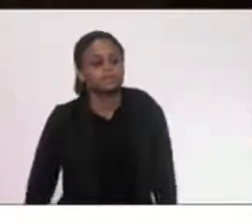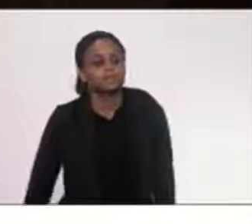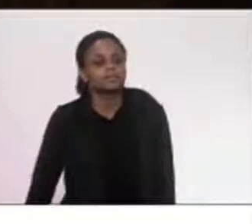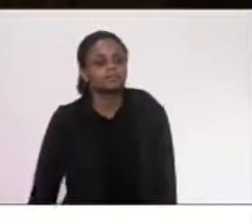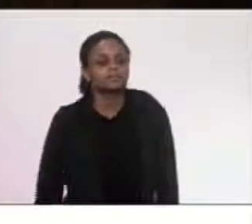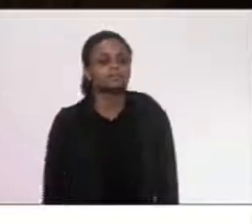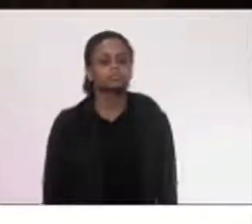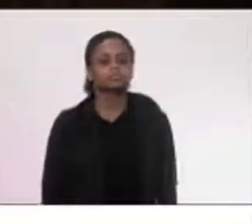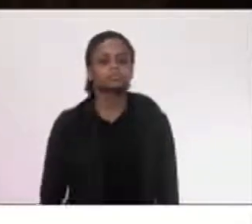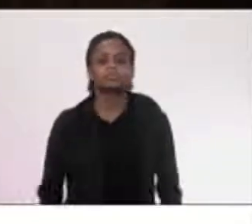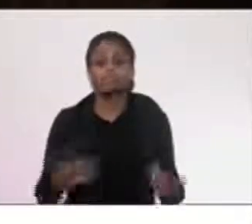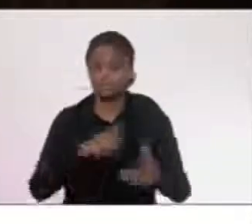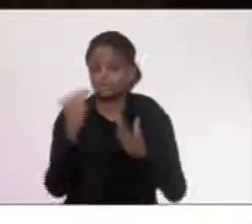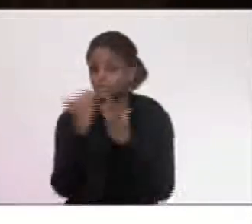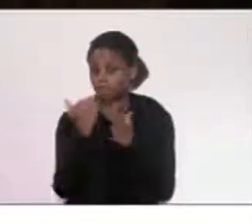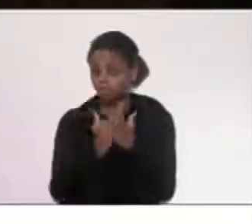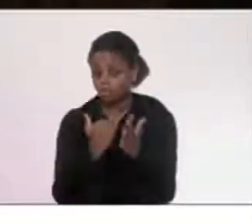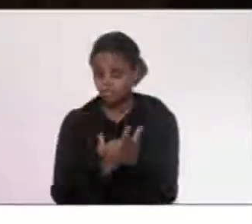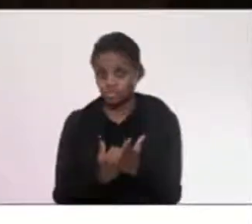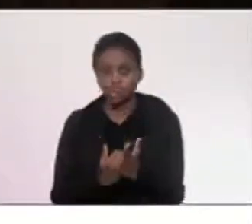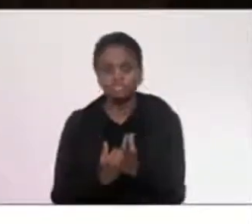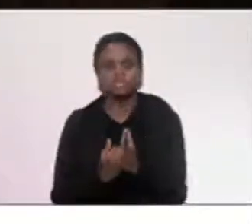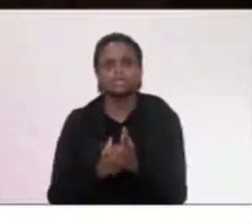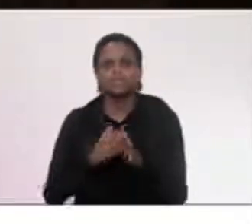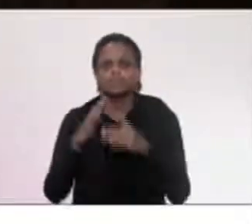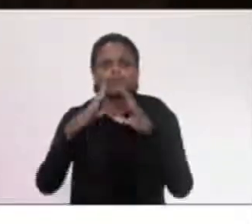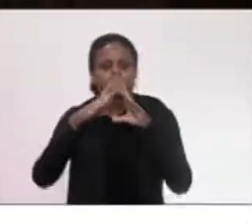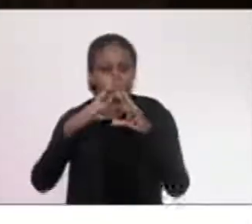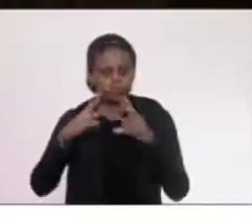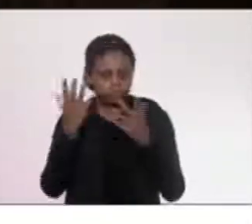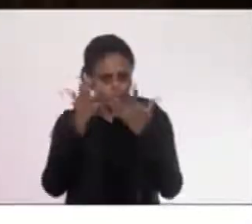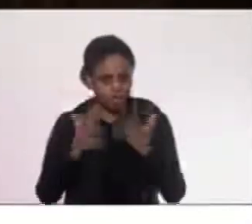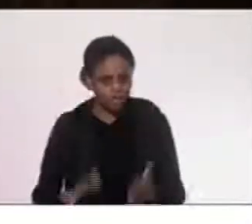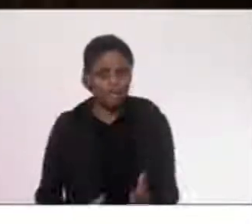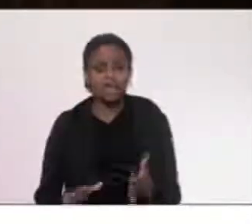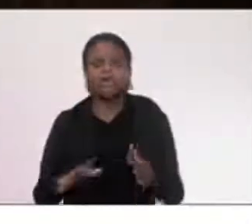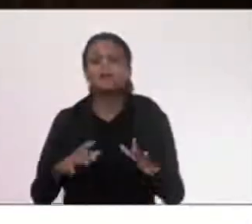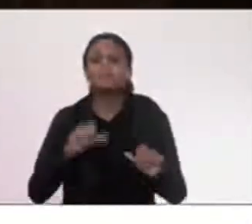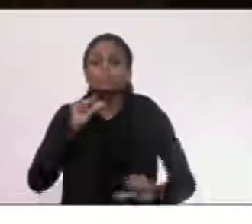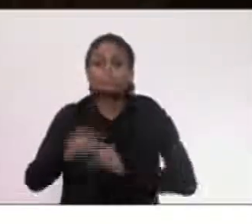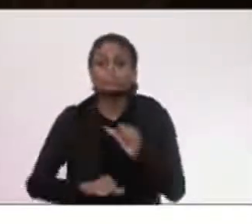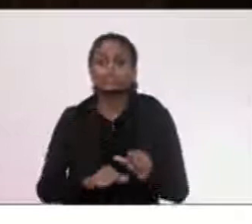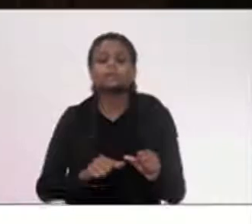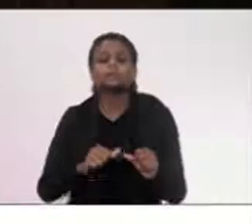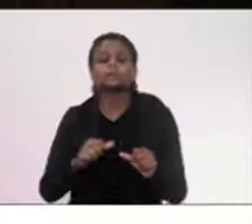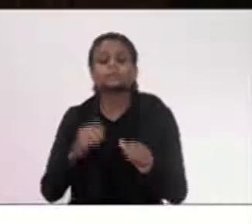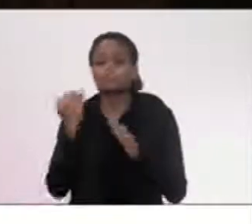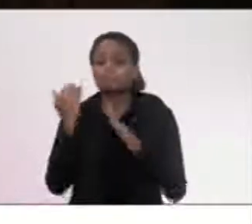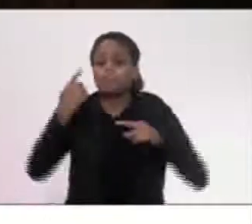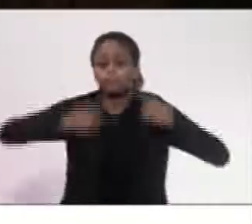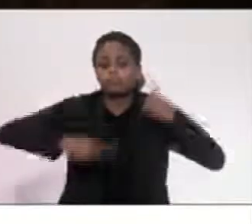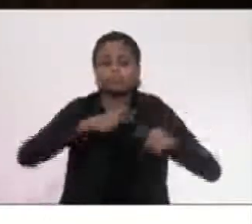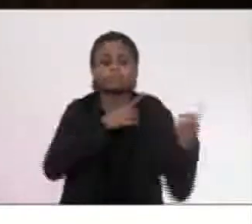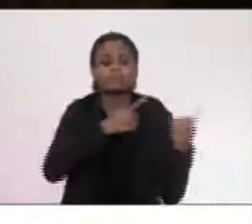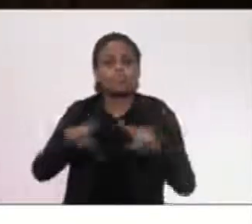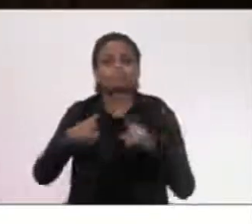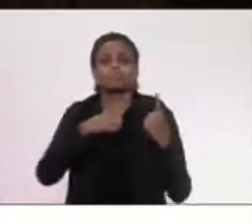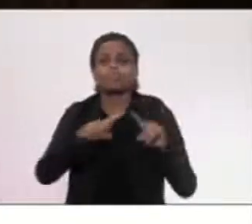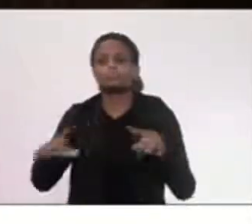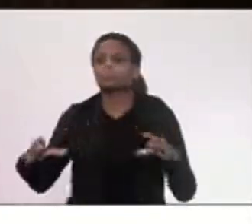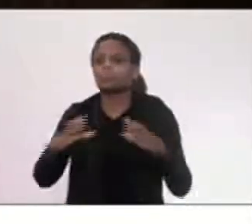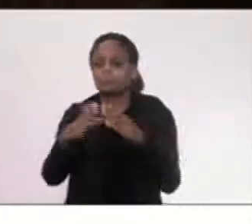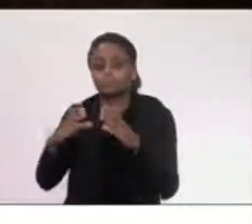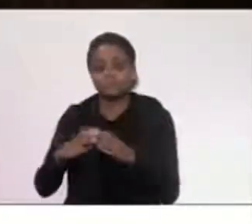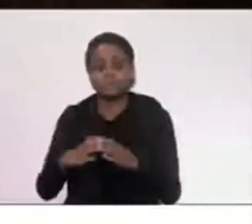é uma política generalizada de ataques a essa população. Então, o governo